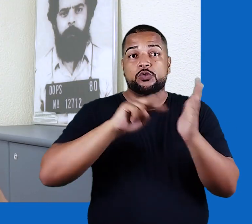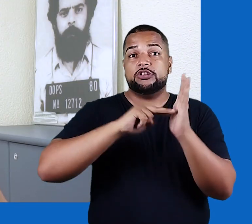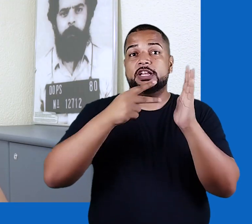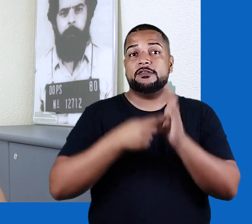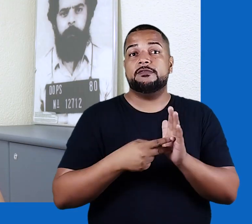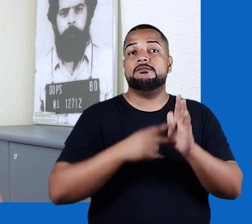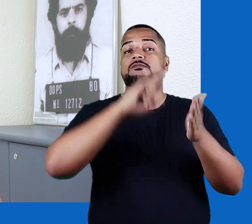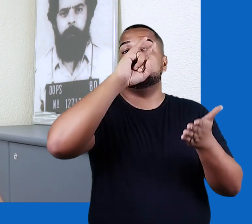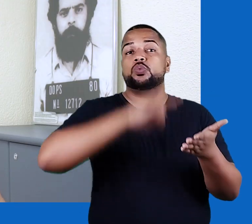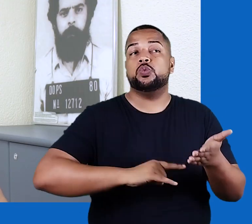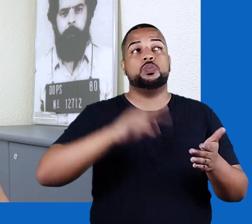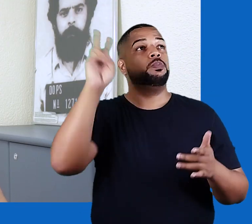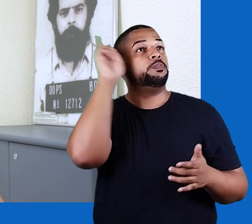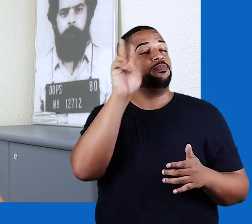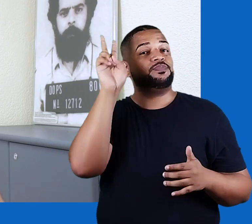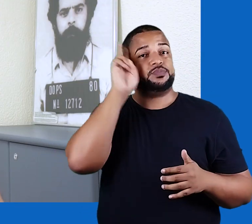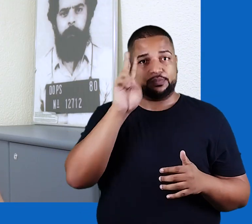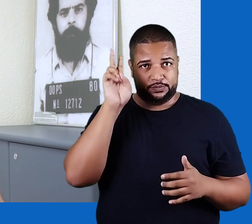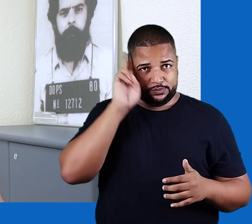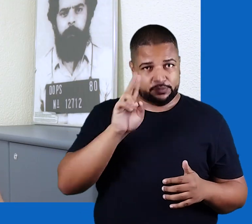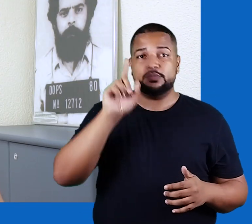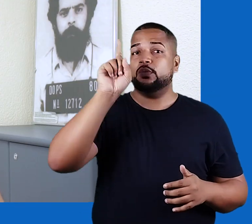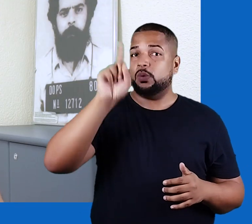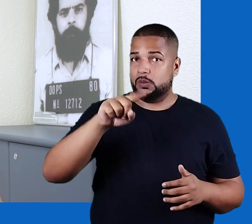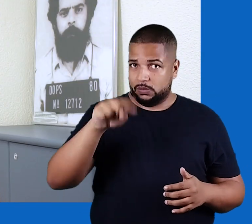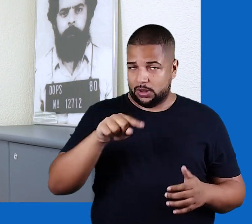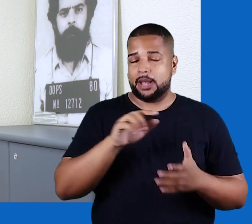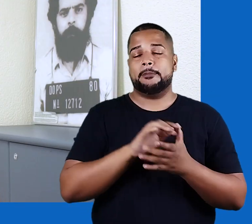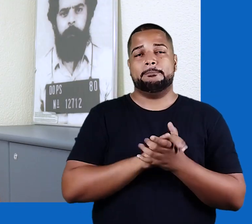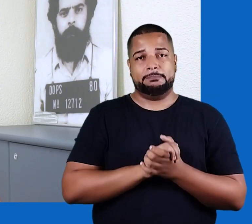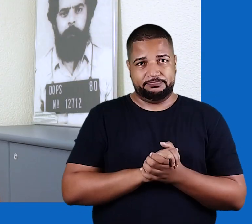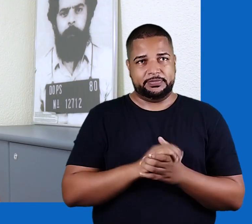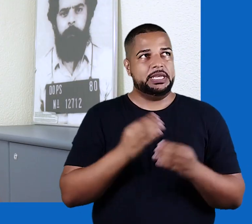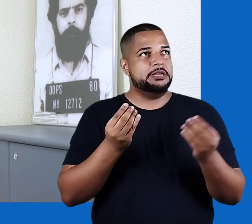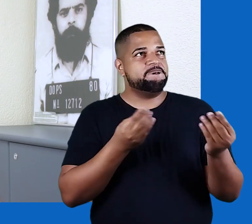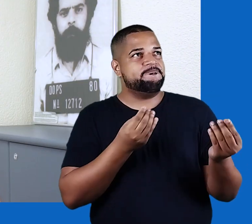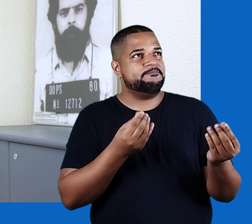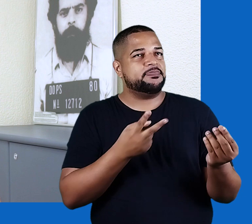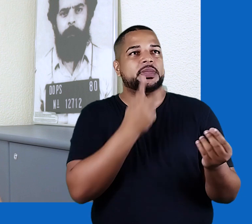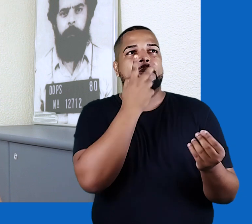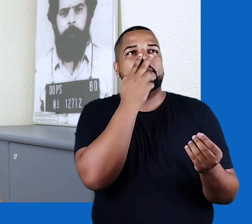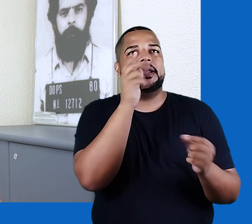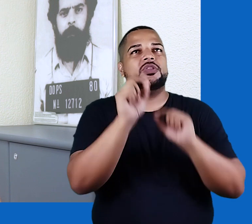documento histórico, ele é como um